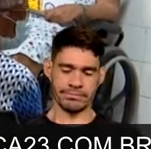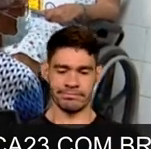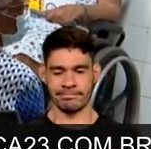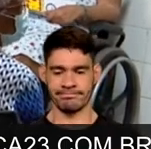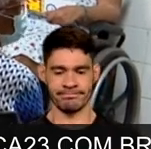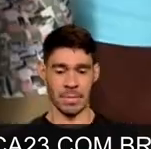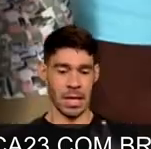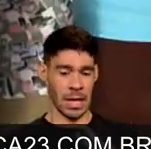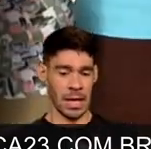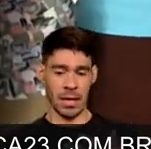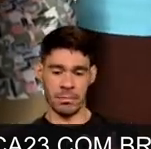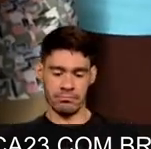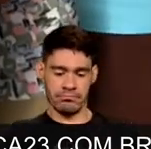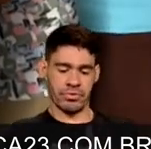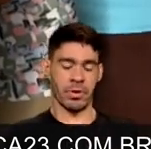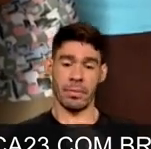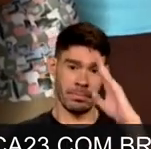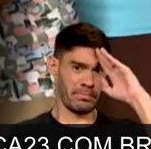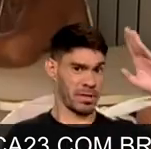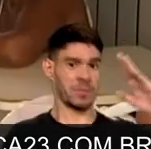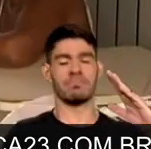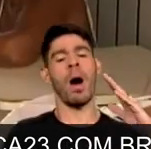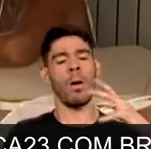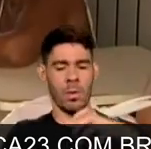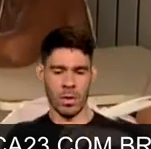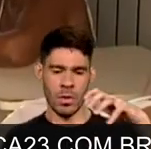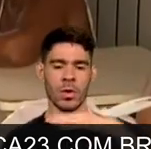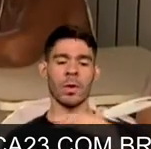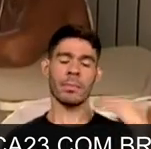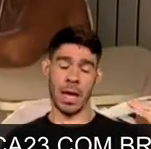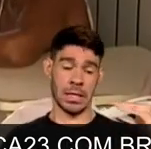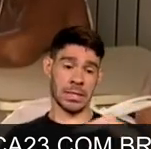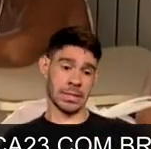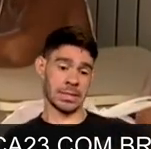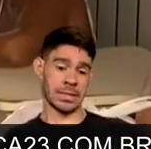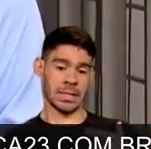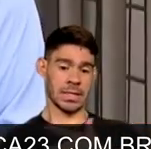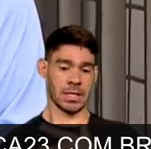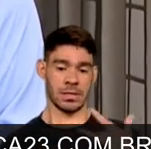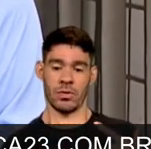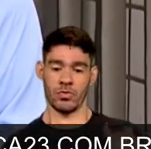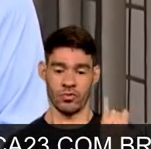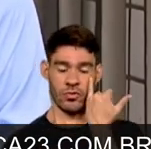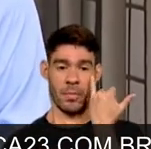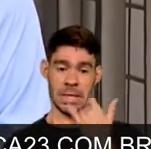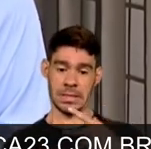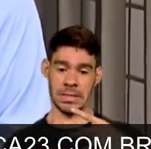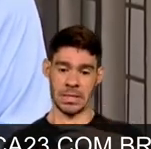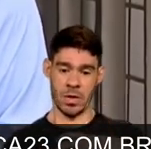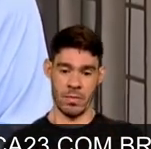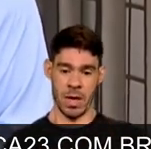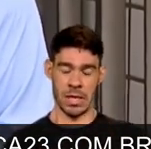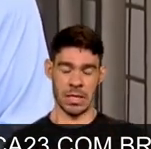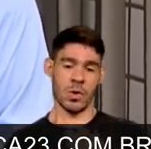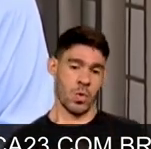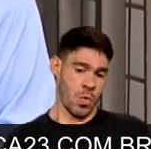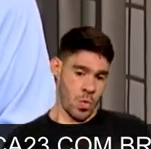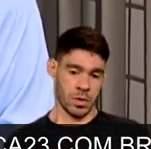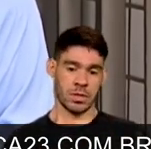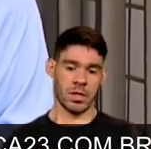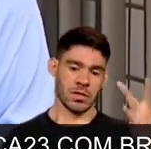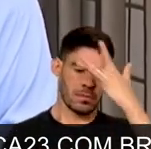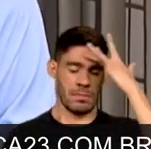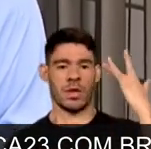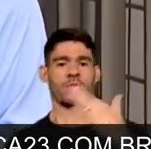das principais causas de mortalidade dos idosos. Segundo a Secretaria de Saúde, na Bahia, este número de óbitos